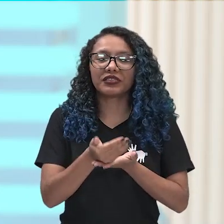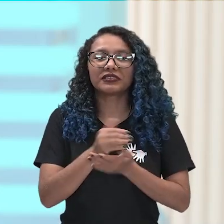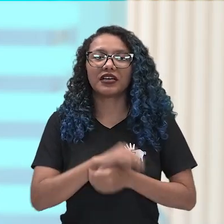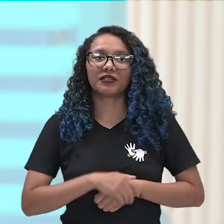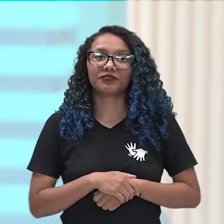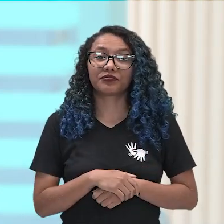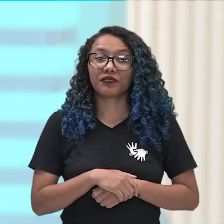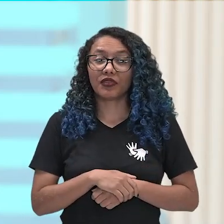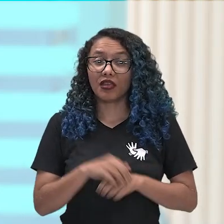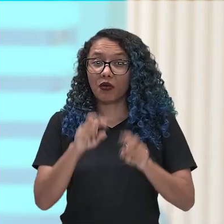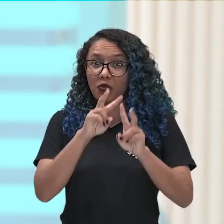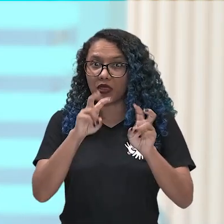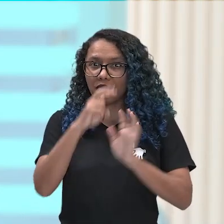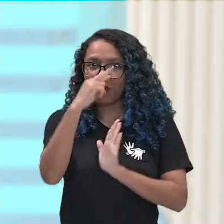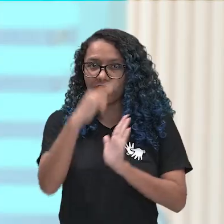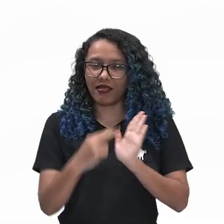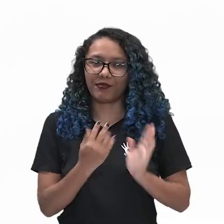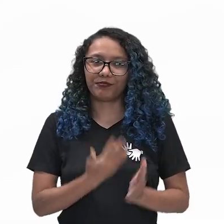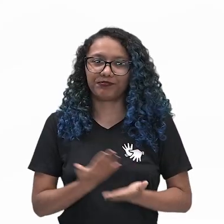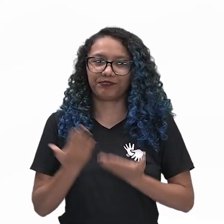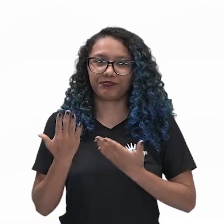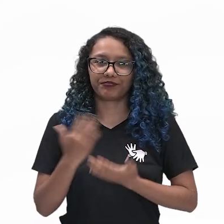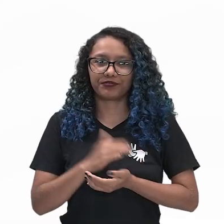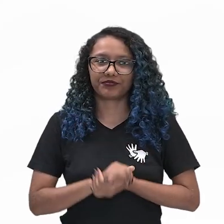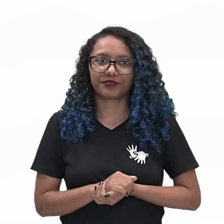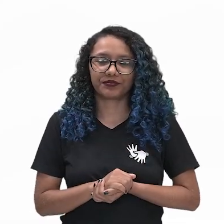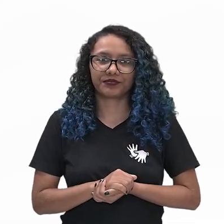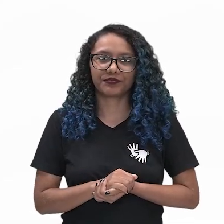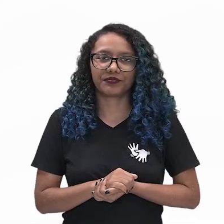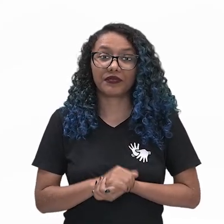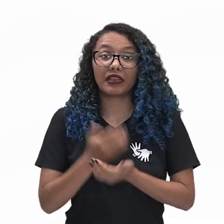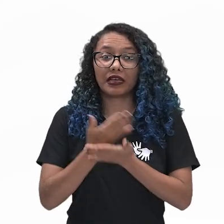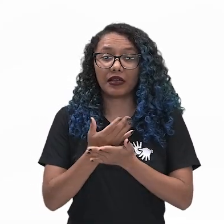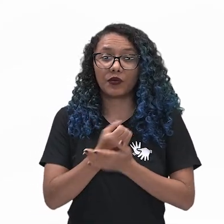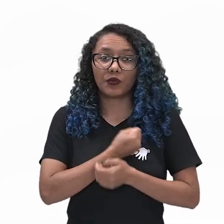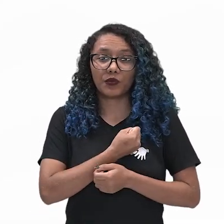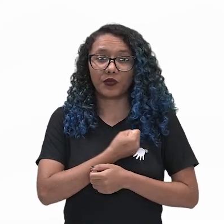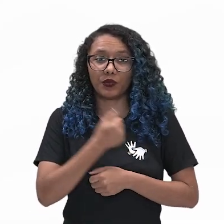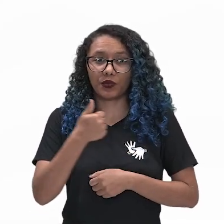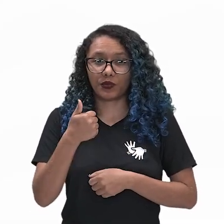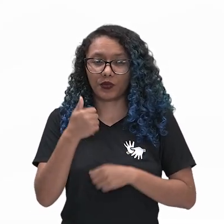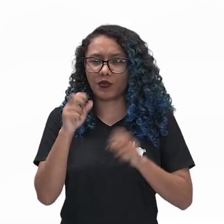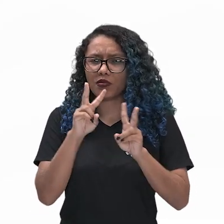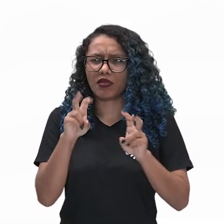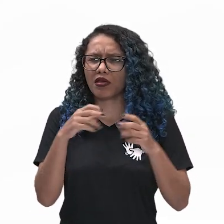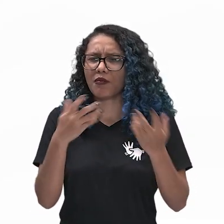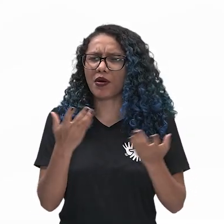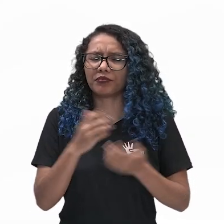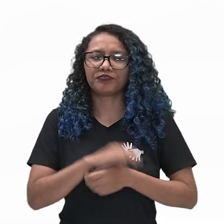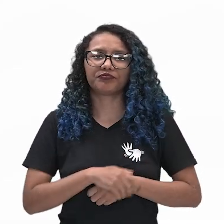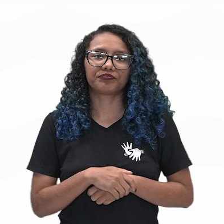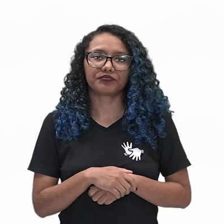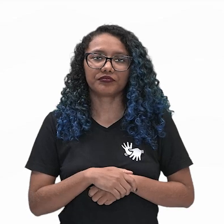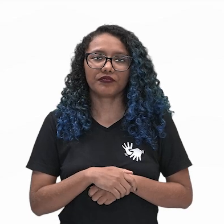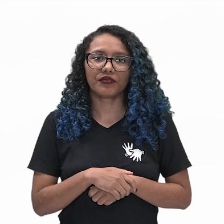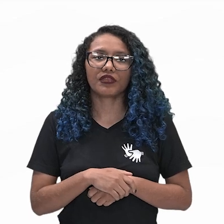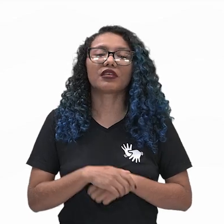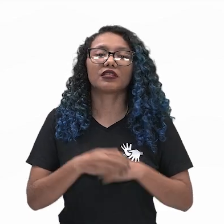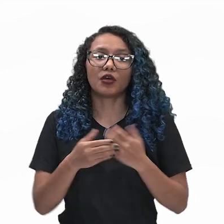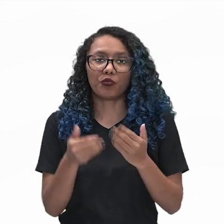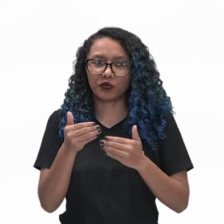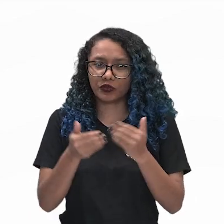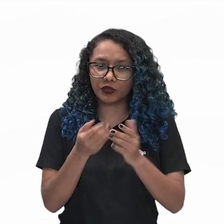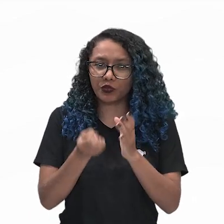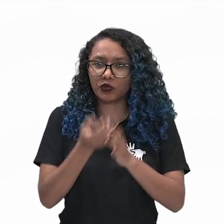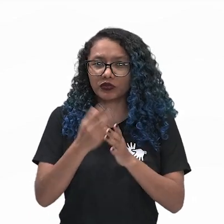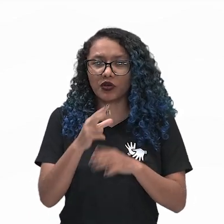nosso objeto de conhecimento. Vamos lá? Então, a aula 1 do objeto de conhecimento tem o seguinte: processo de